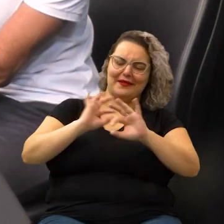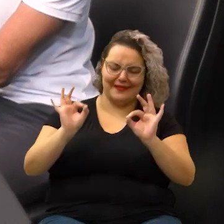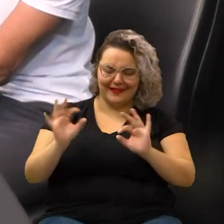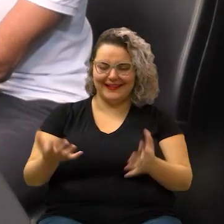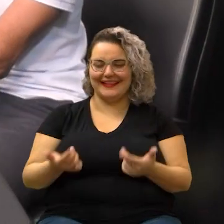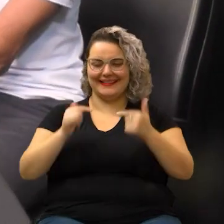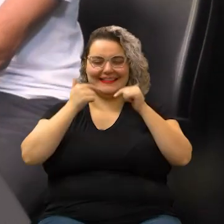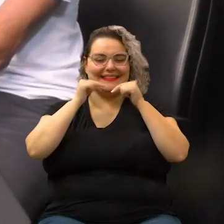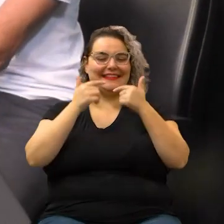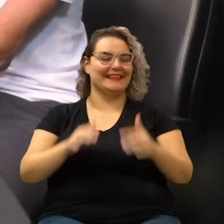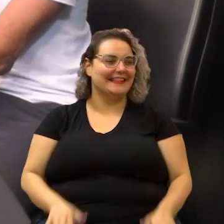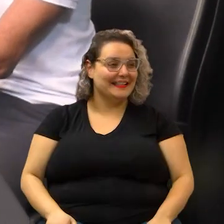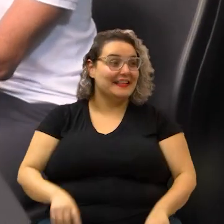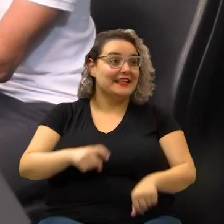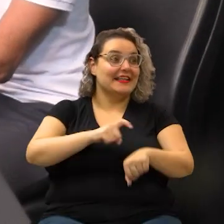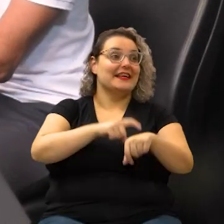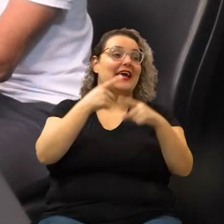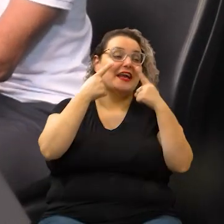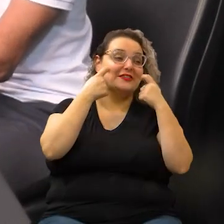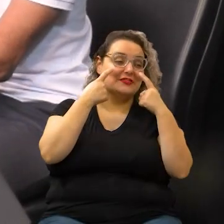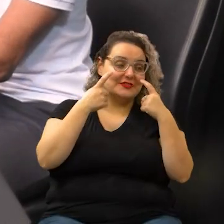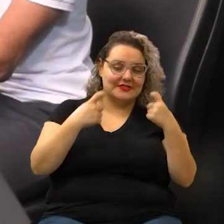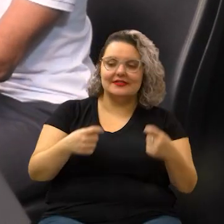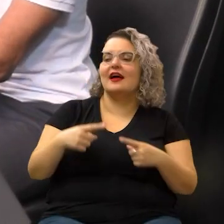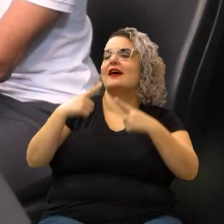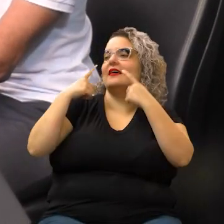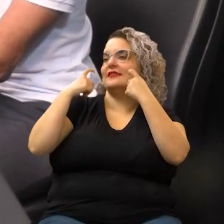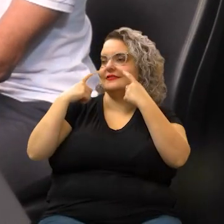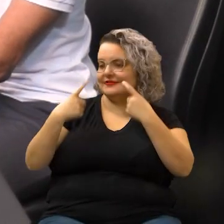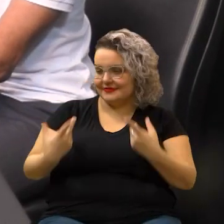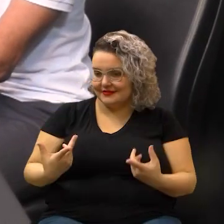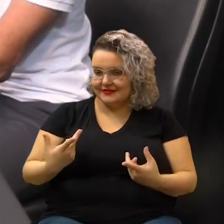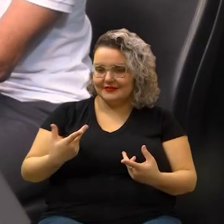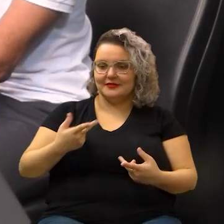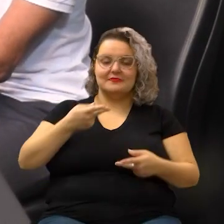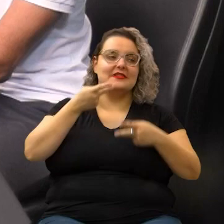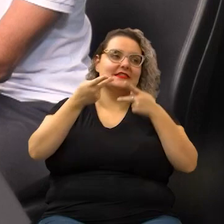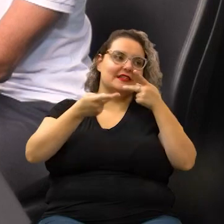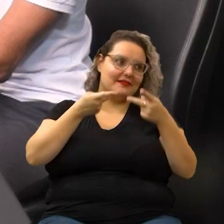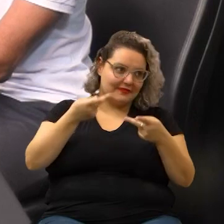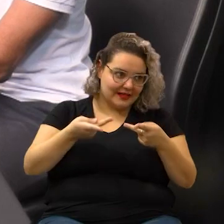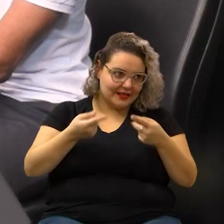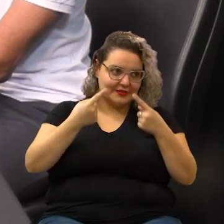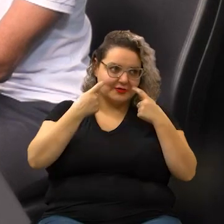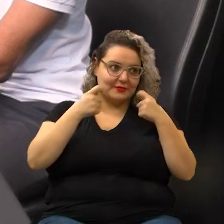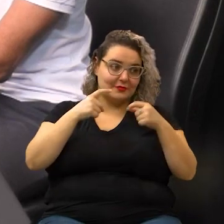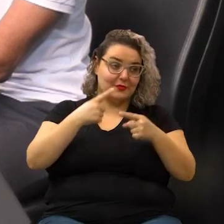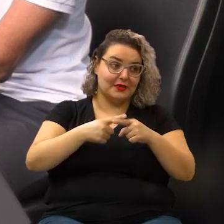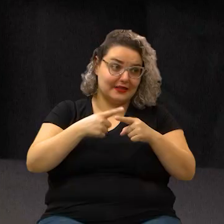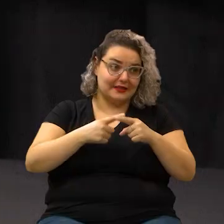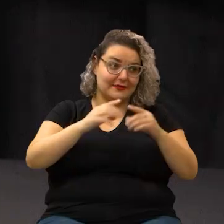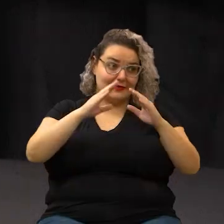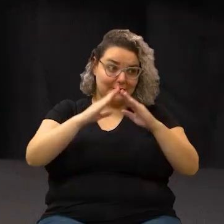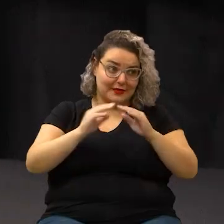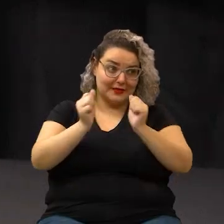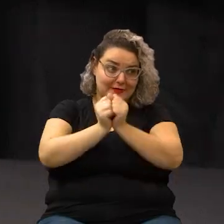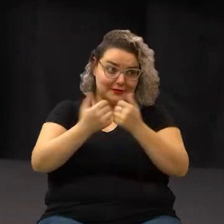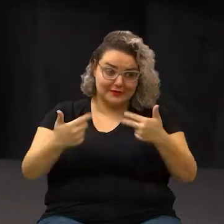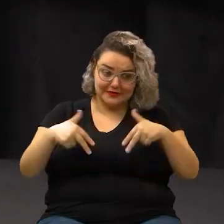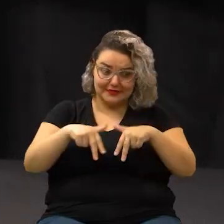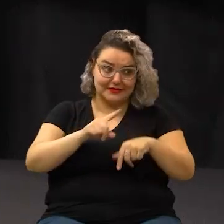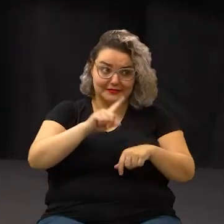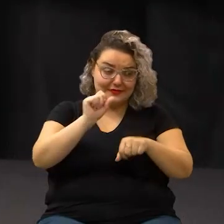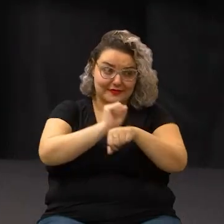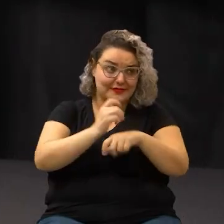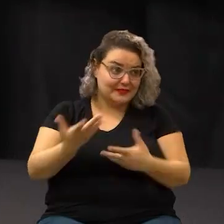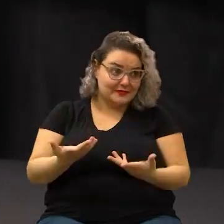comida. E aí, a hora que ela chorou. Chorou. Mas aí ela conta que ela chorou. Porque na hora você falou, vai morar em